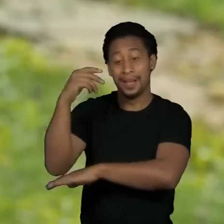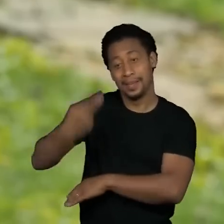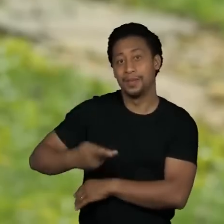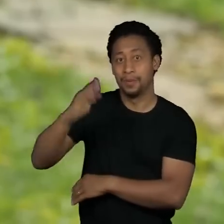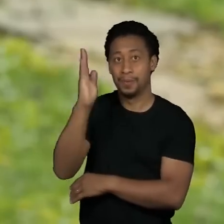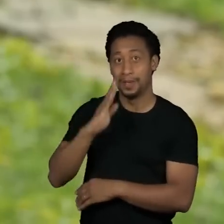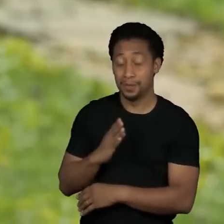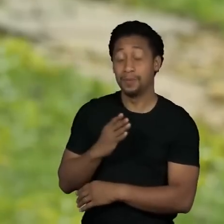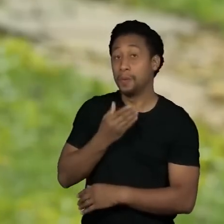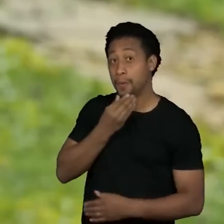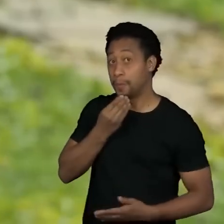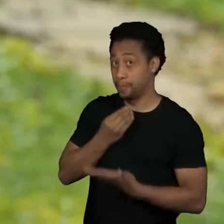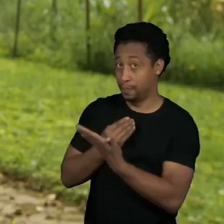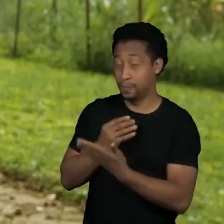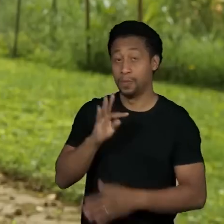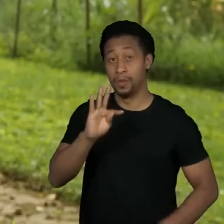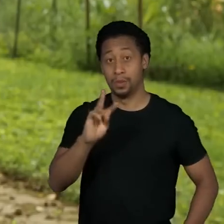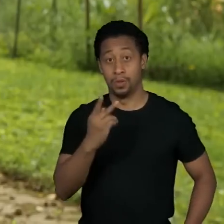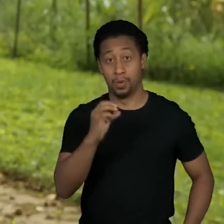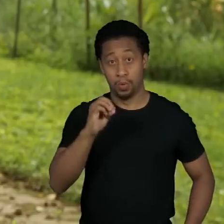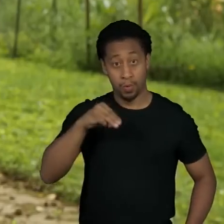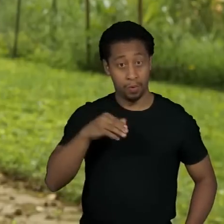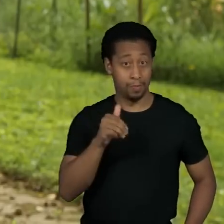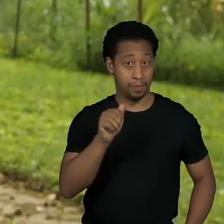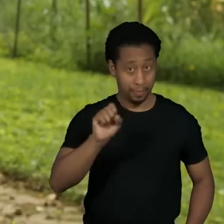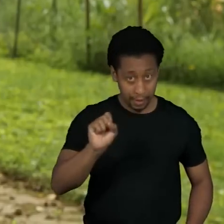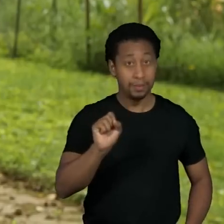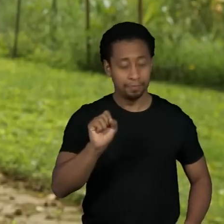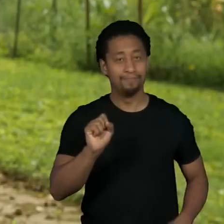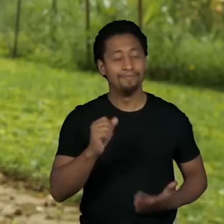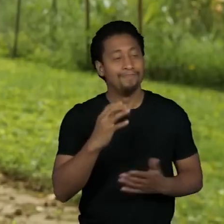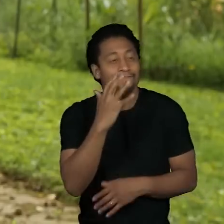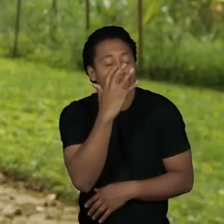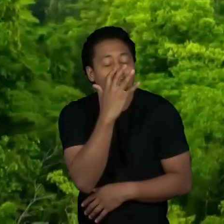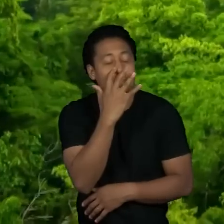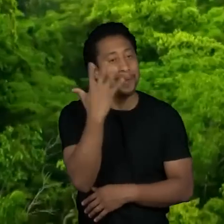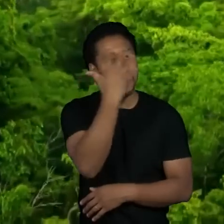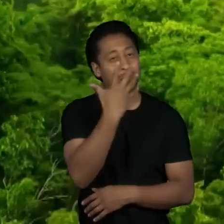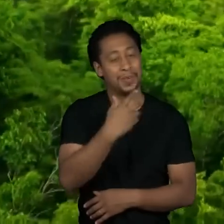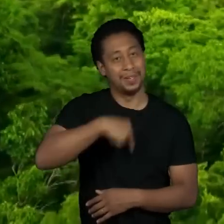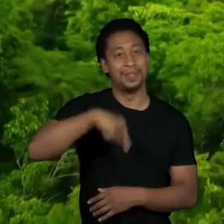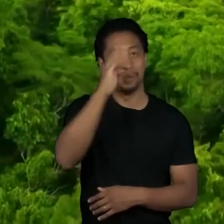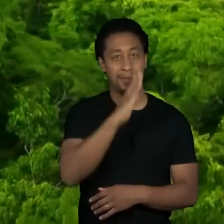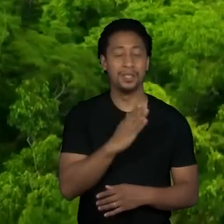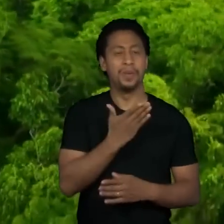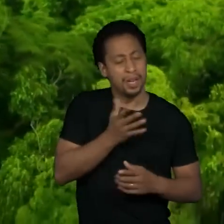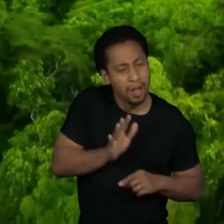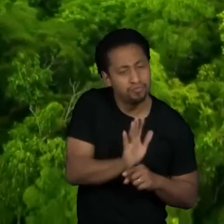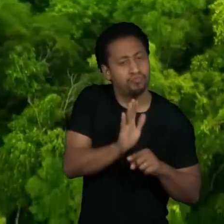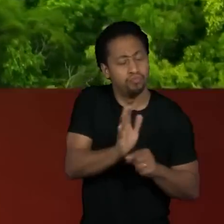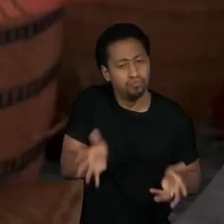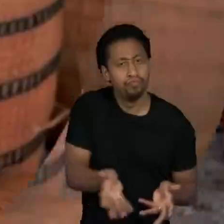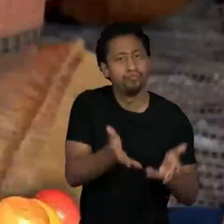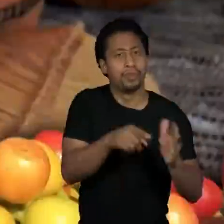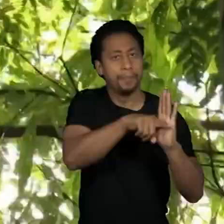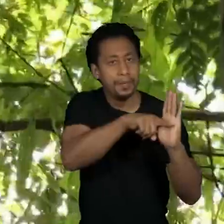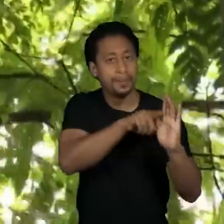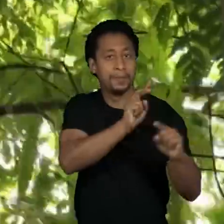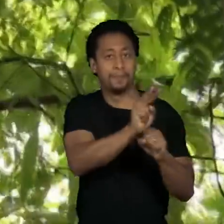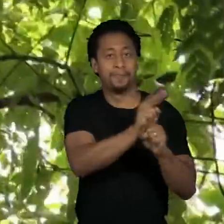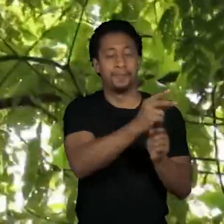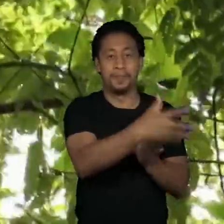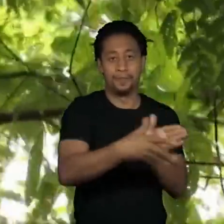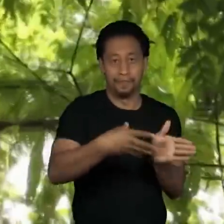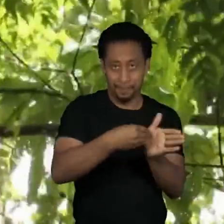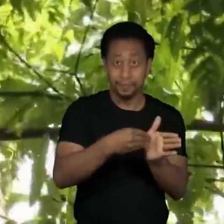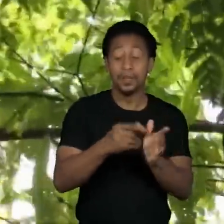biólogo norte-americano Thomas Lovejoy ainda inspira os projetos de pesquisas para conservar a Amazônia. E